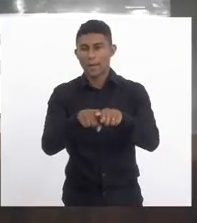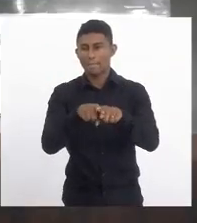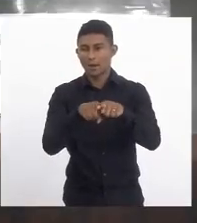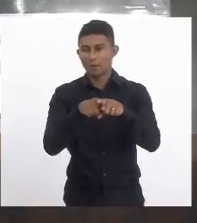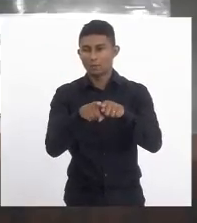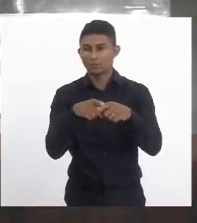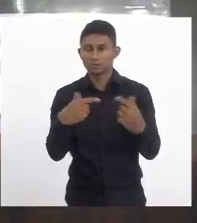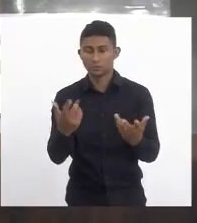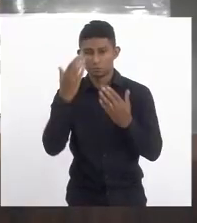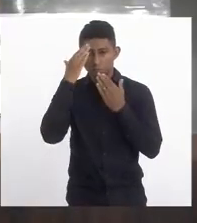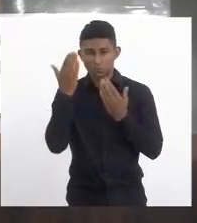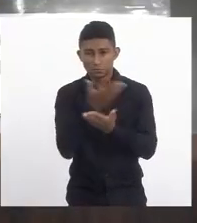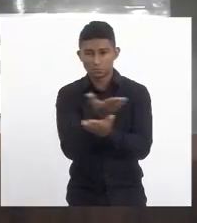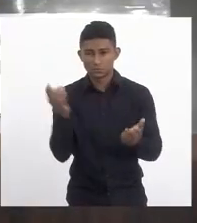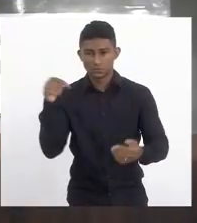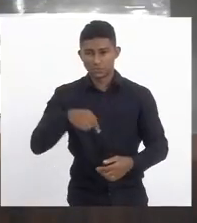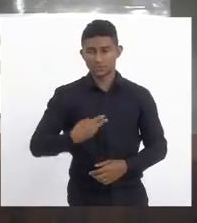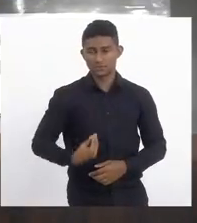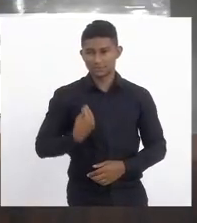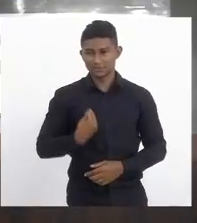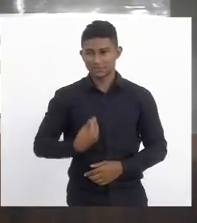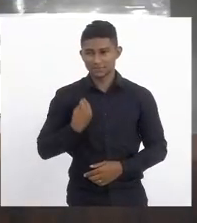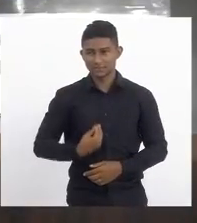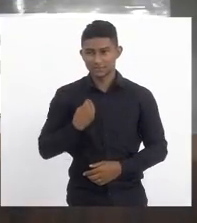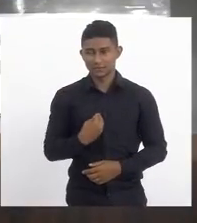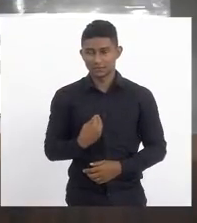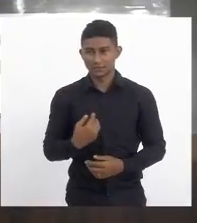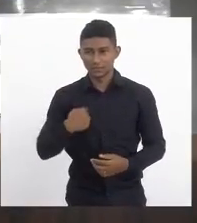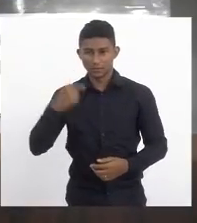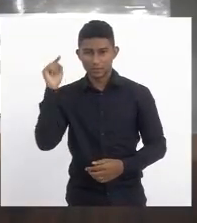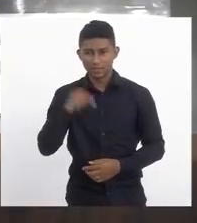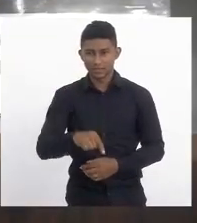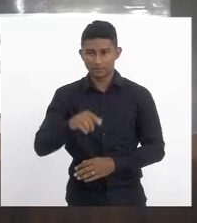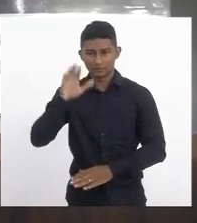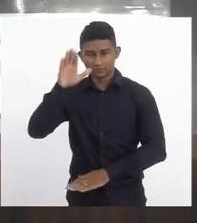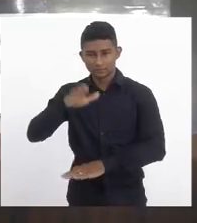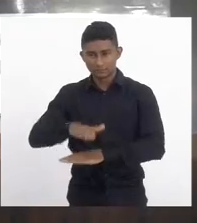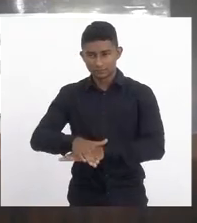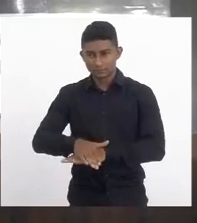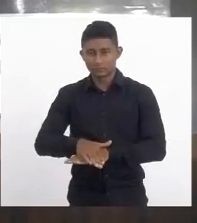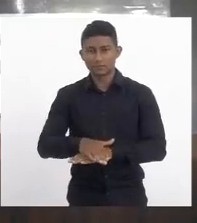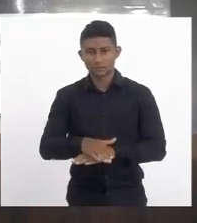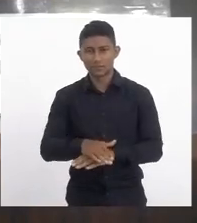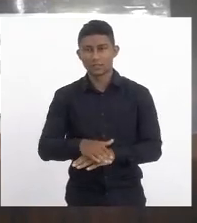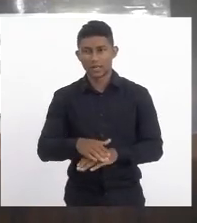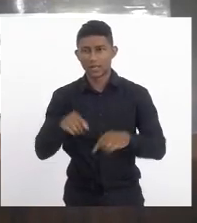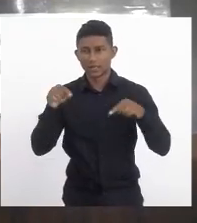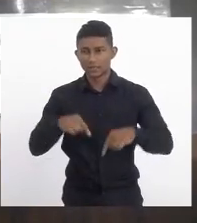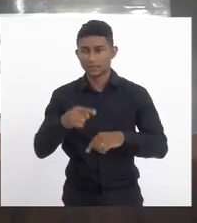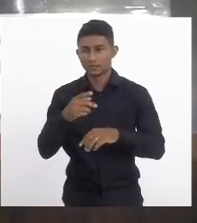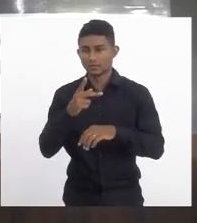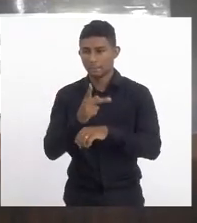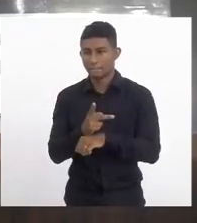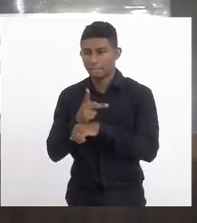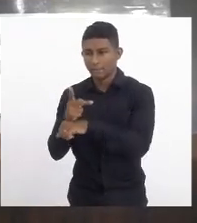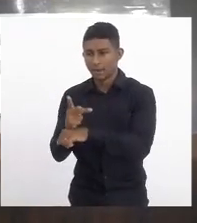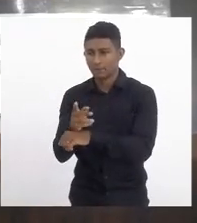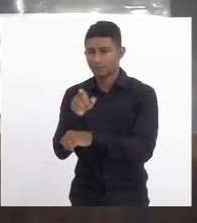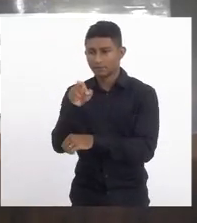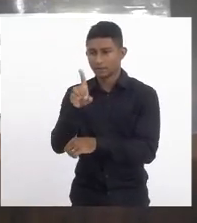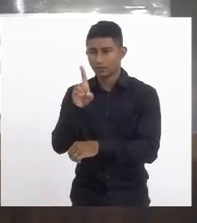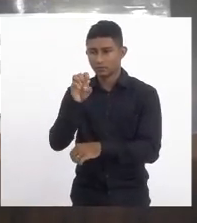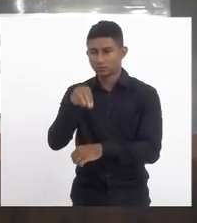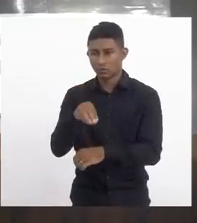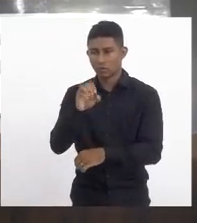obrigado pela presença de vocês, poder estar nessa tarde fazendo essa homenagem aqui a Dom Orani,